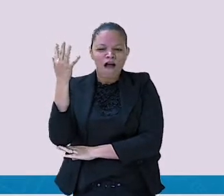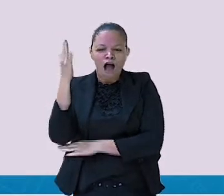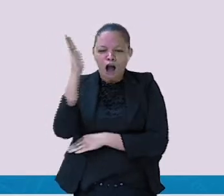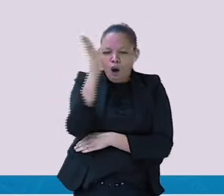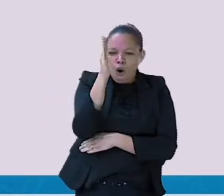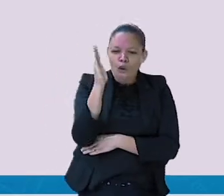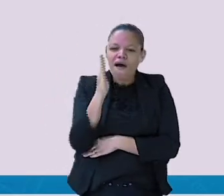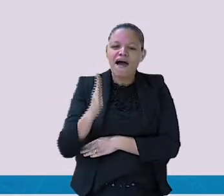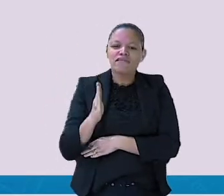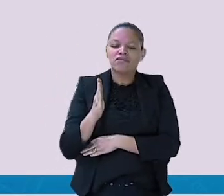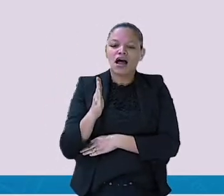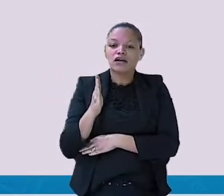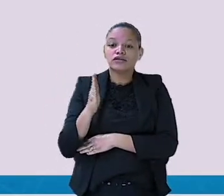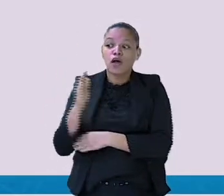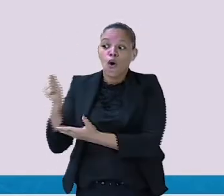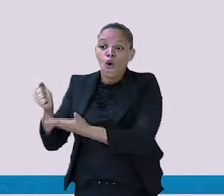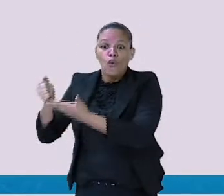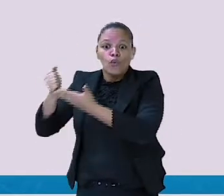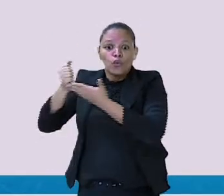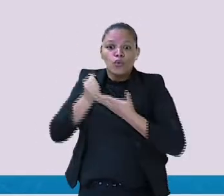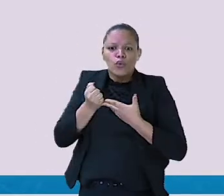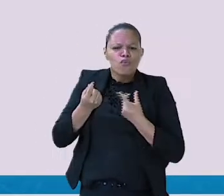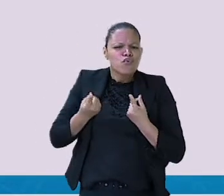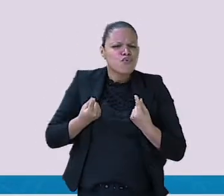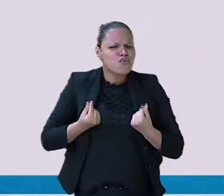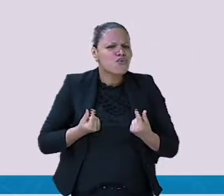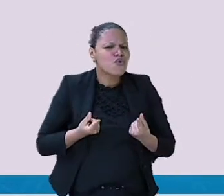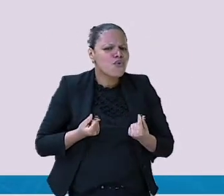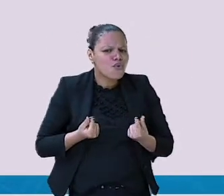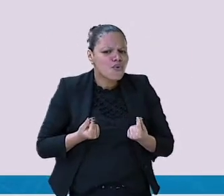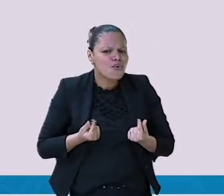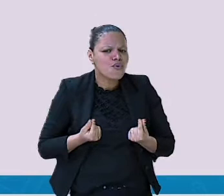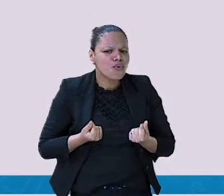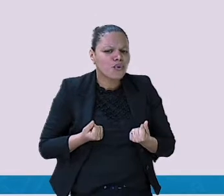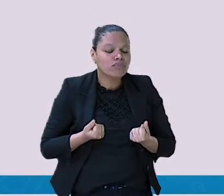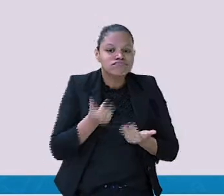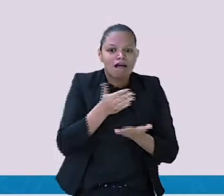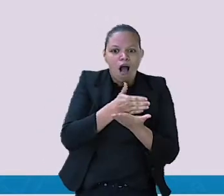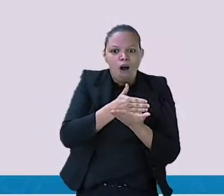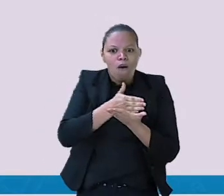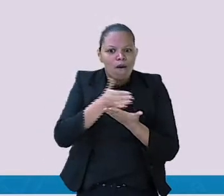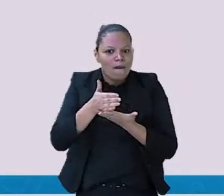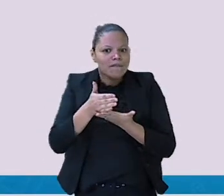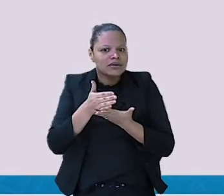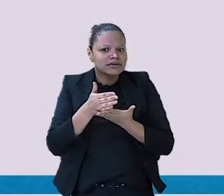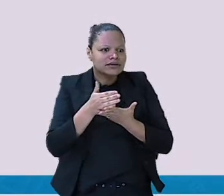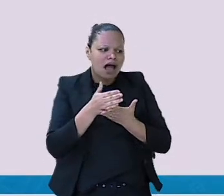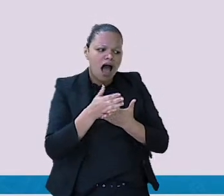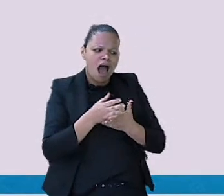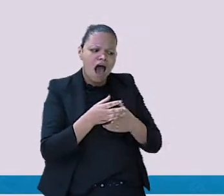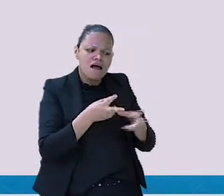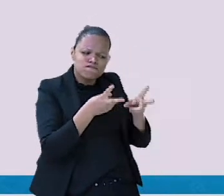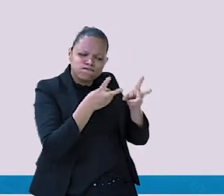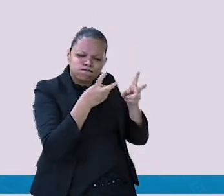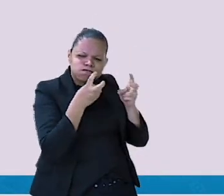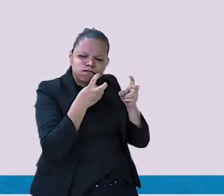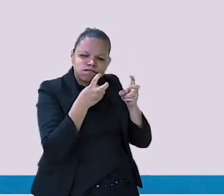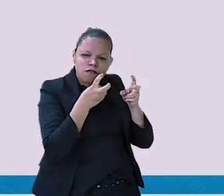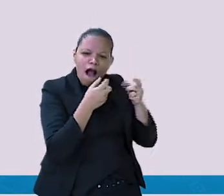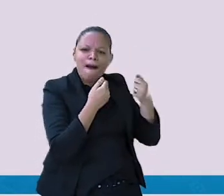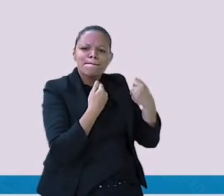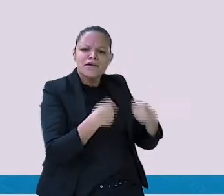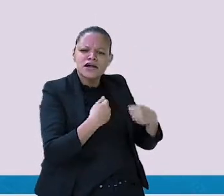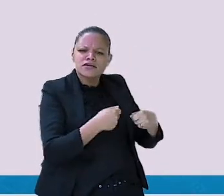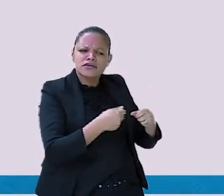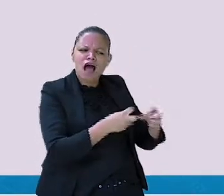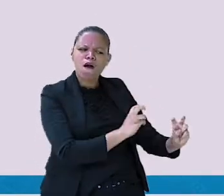que dava muita riqueza para eles, os portugueses passaram, então, a ter a necessidade de explorar algum outro